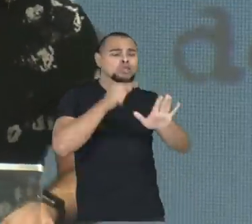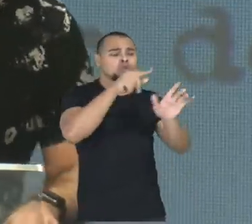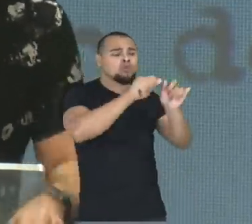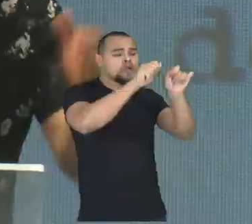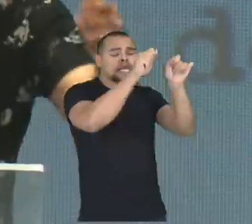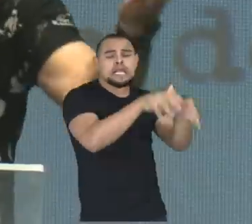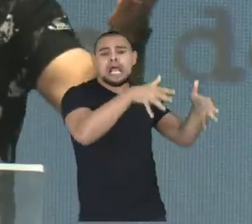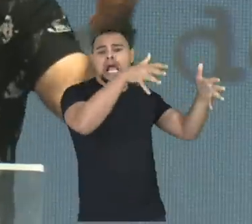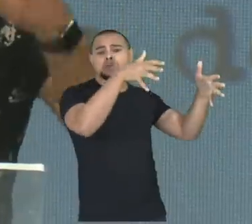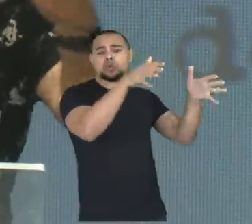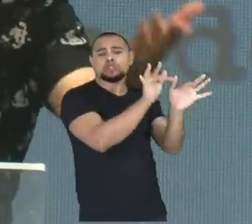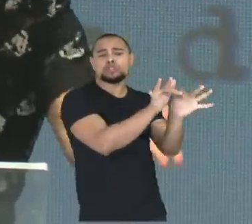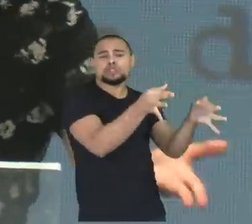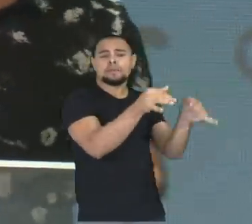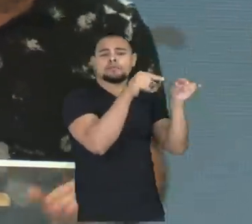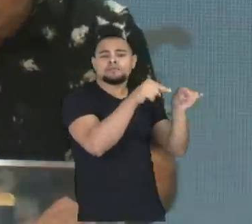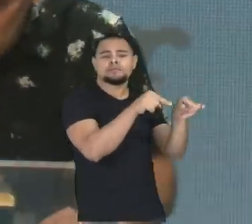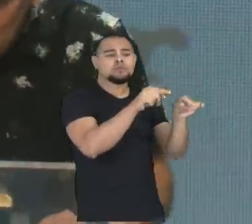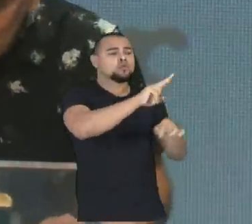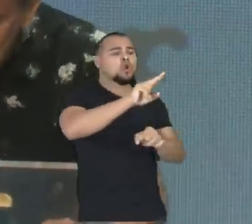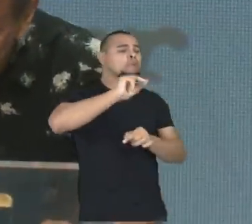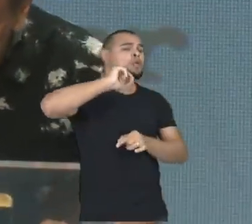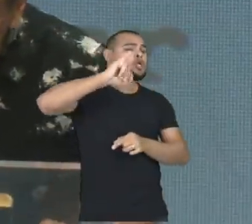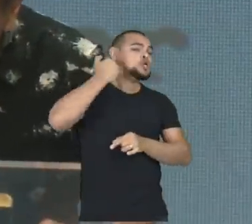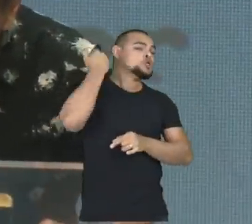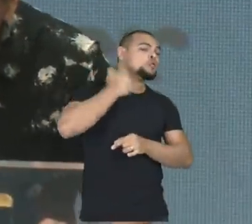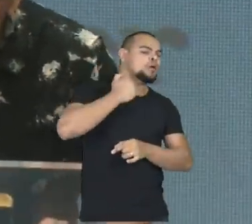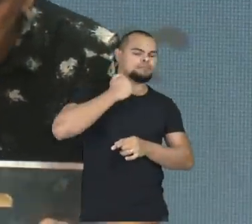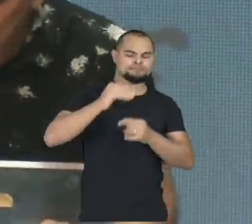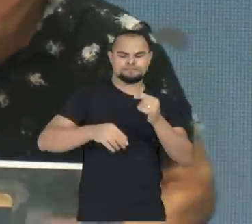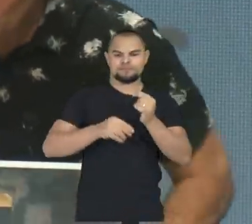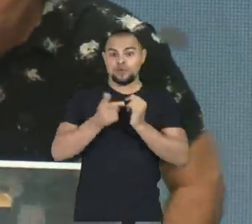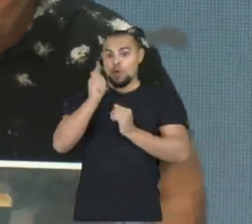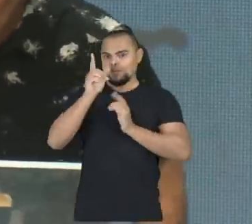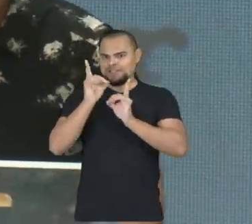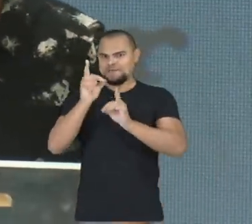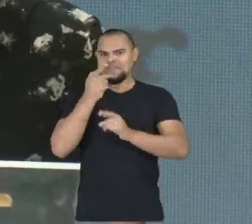criatura. Que tu és uma criatura chamada João. Aí outro diz assim...